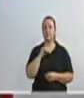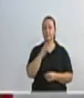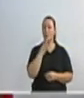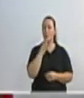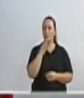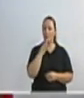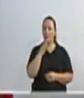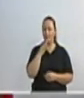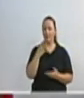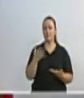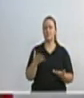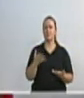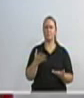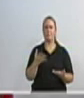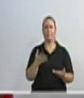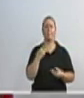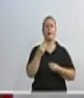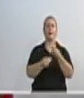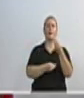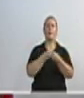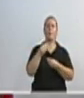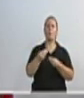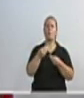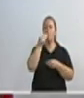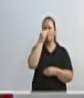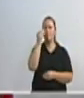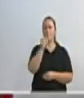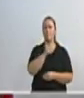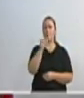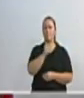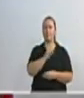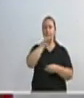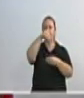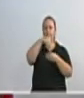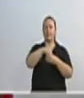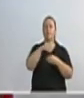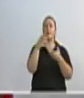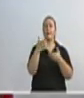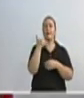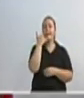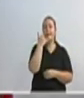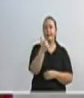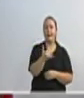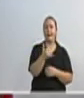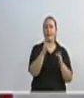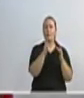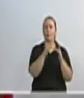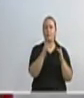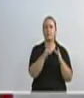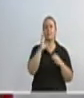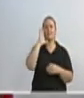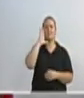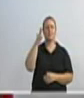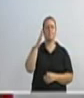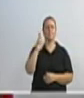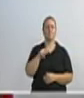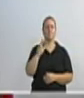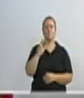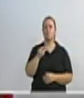ser consumidor para saber o que é o descaso. Começa no saque da empresa de telefonia, que você não consegue resolver. O